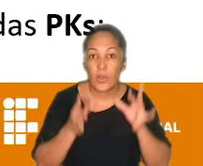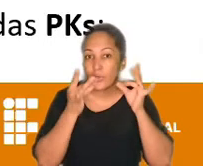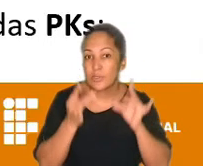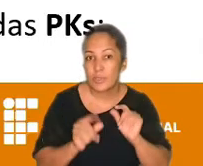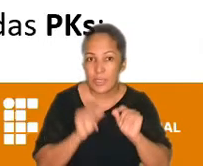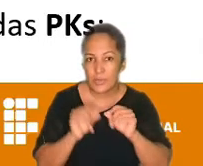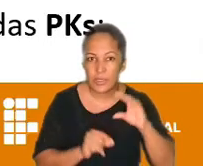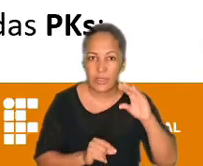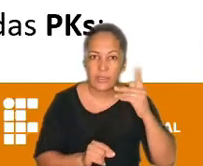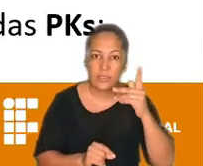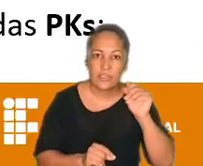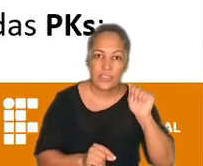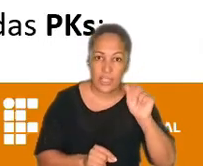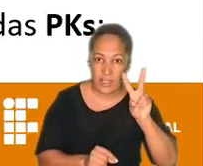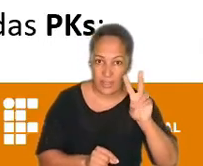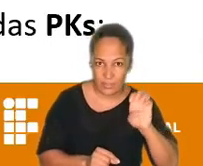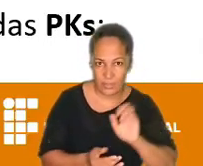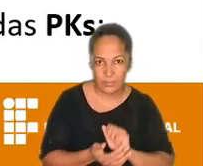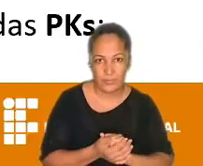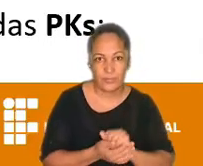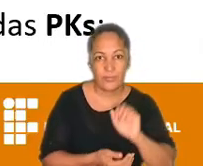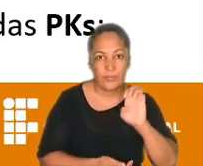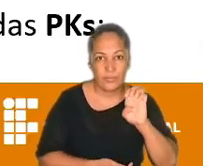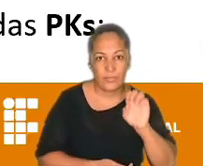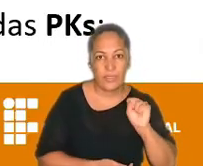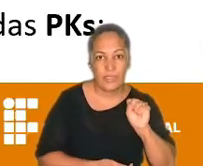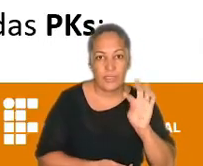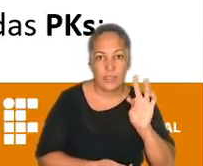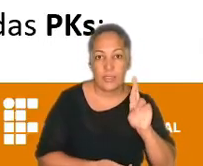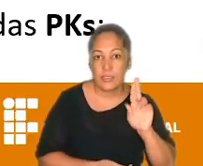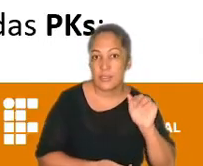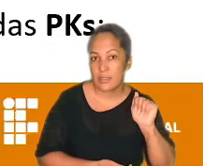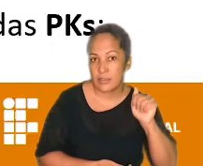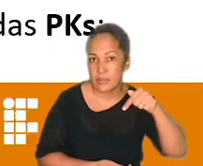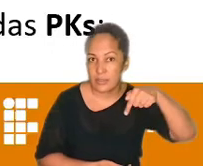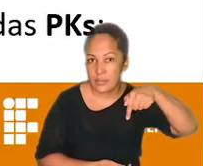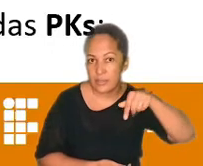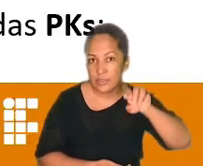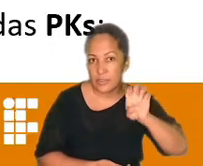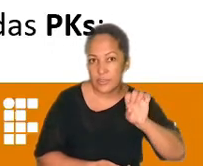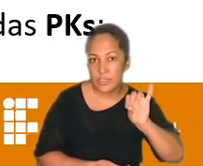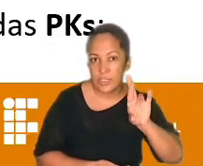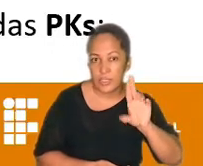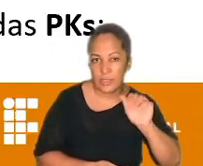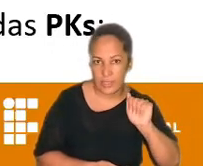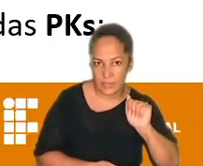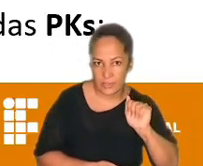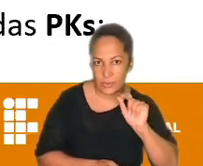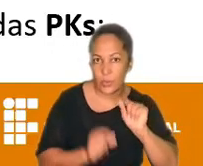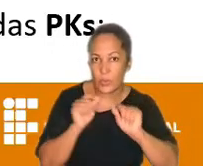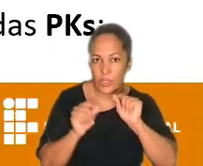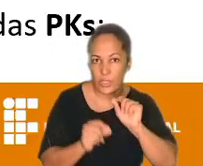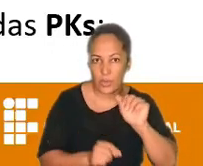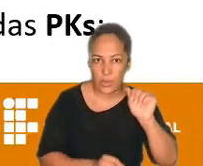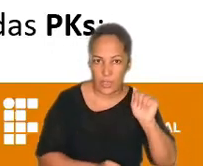chave estrangeira é um atributo que nós criamos em uma